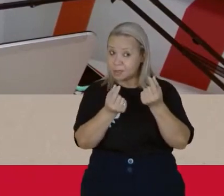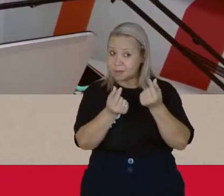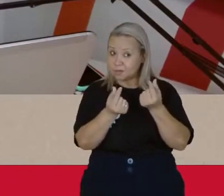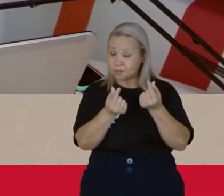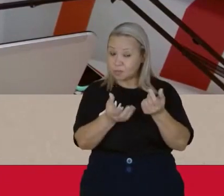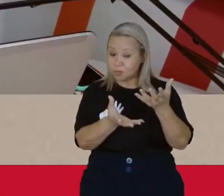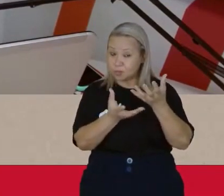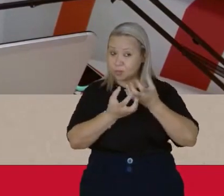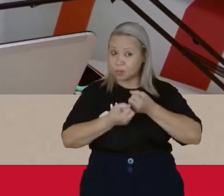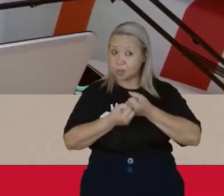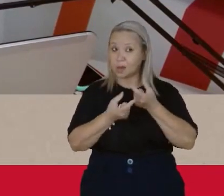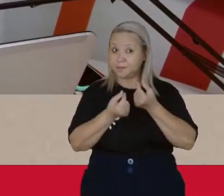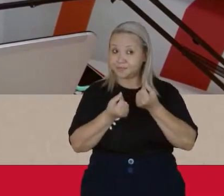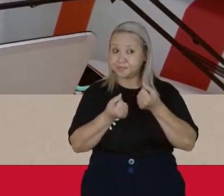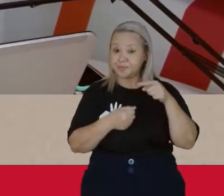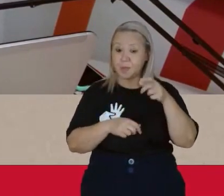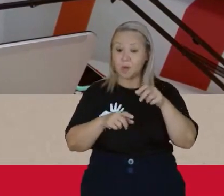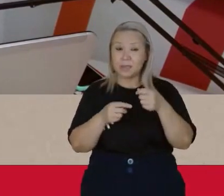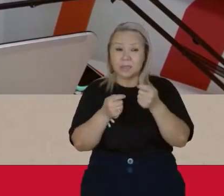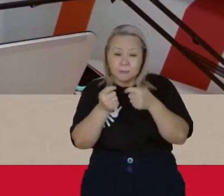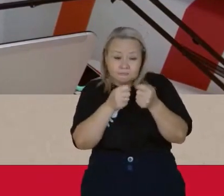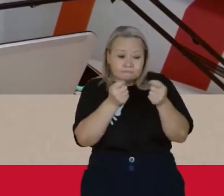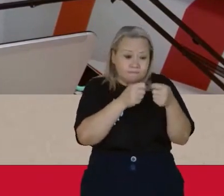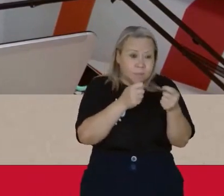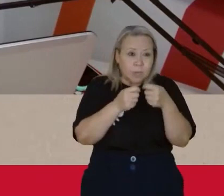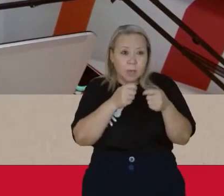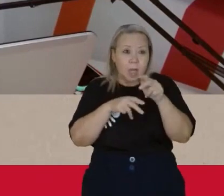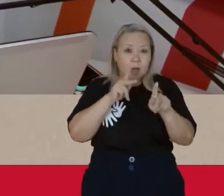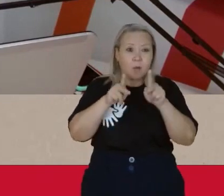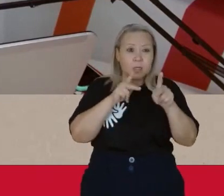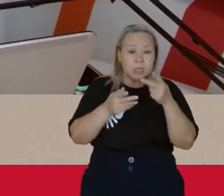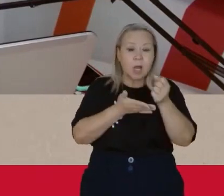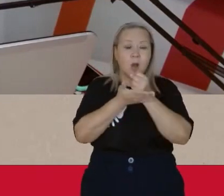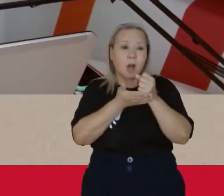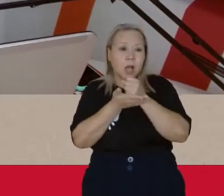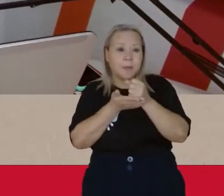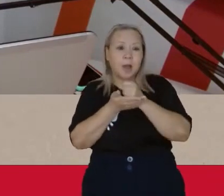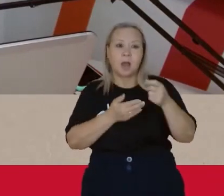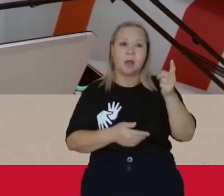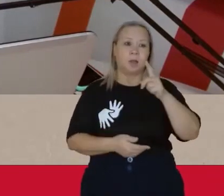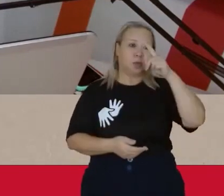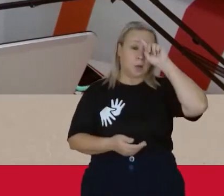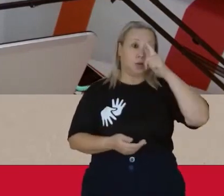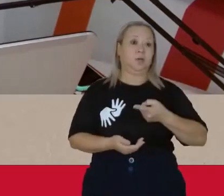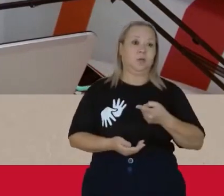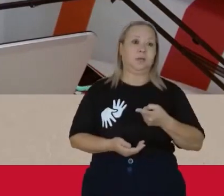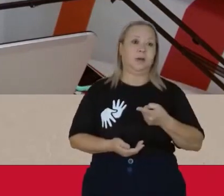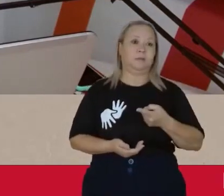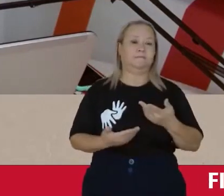dinheiro com essa manipulação da população para remédios não autorizados, né,